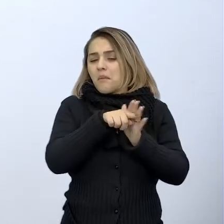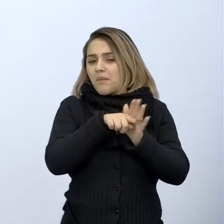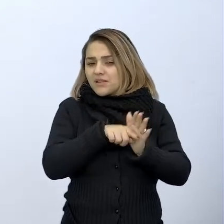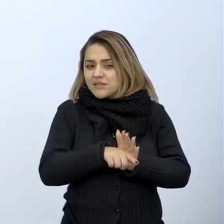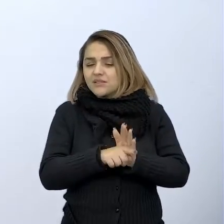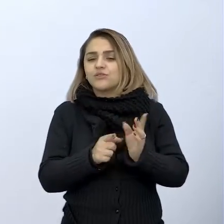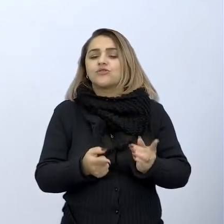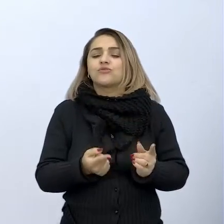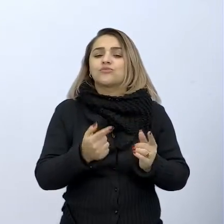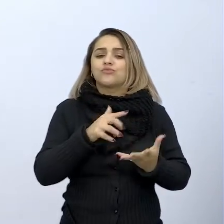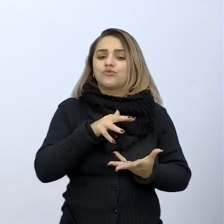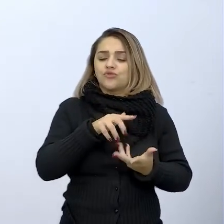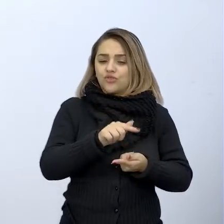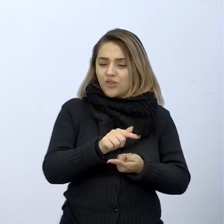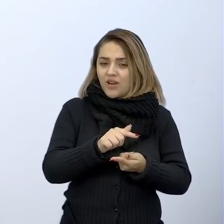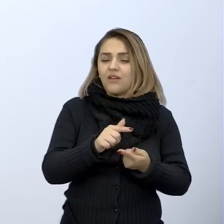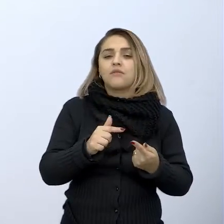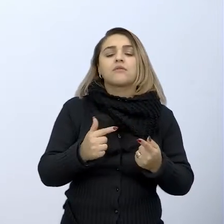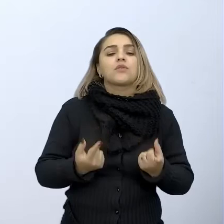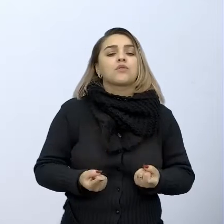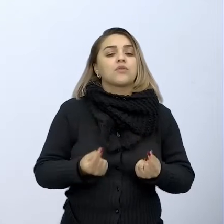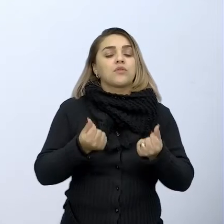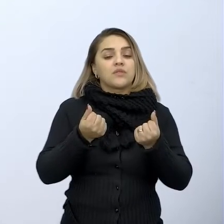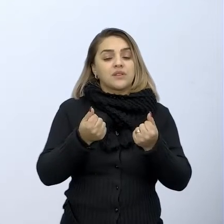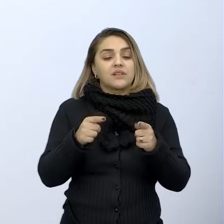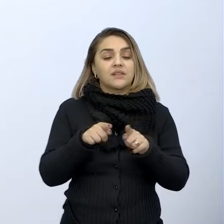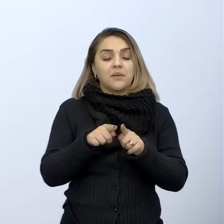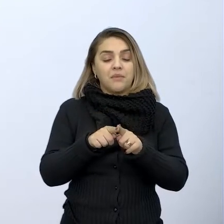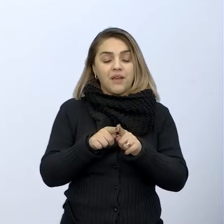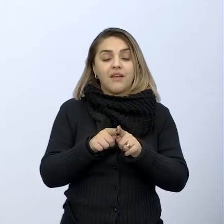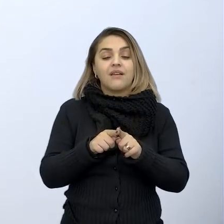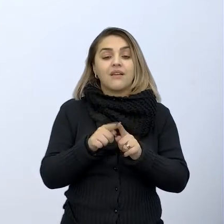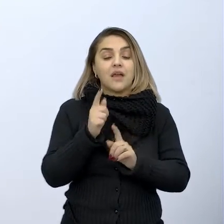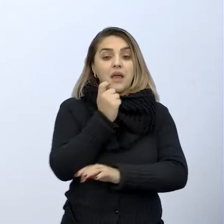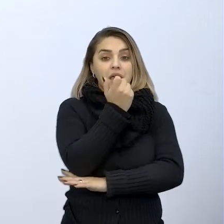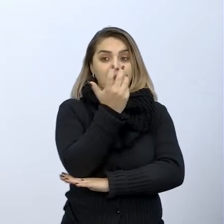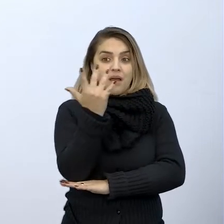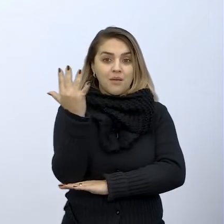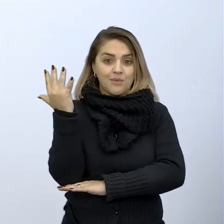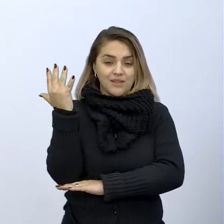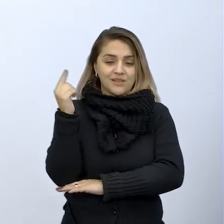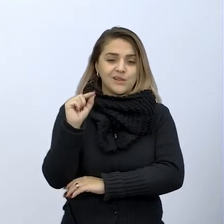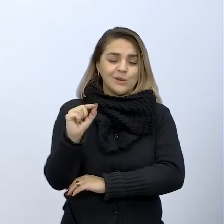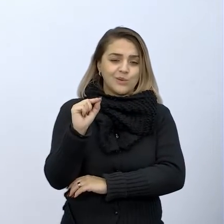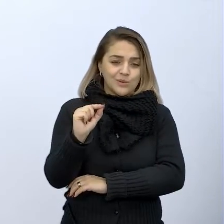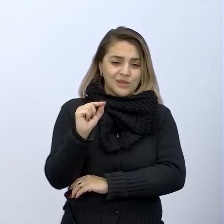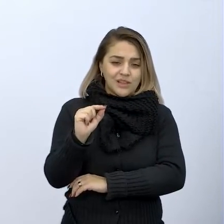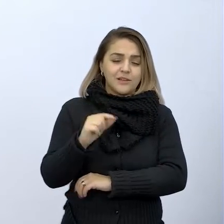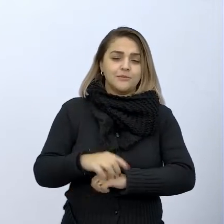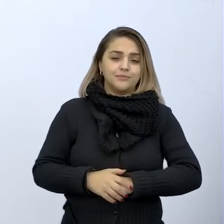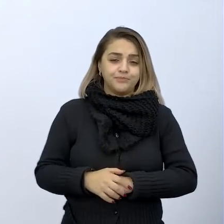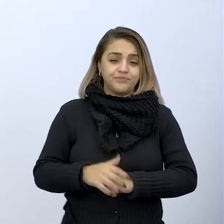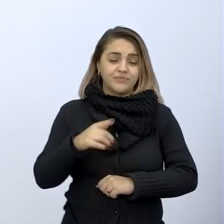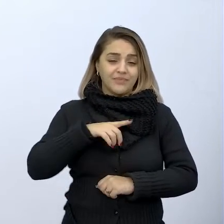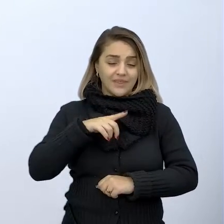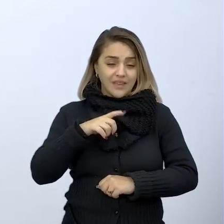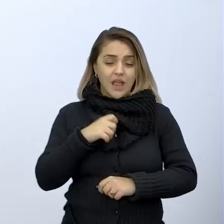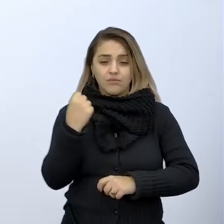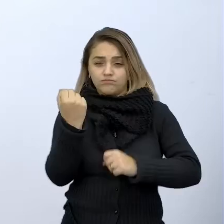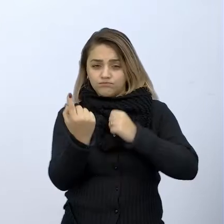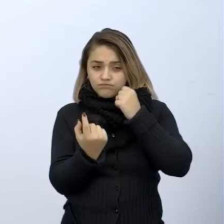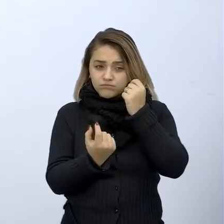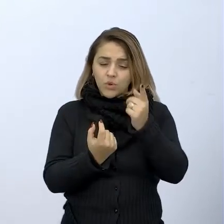também ambiental chamado de cinturão verde, aonde pequenos